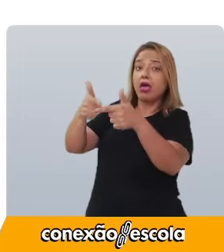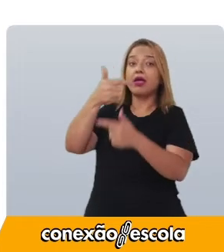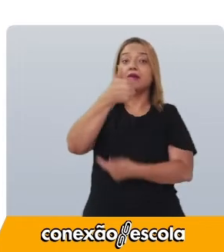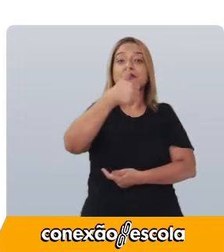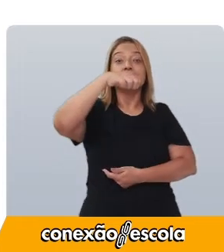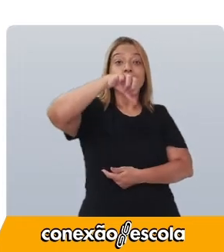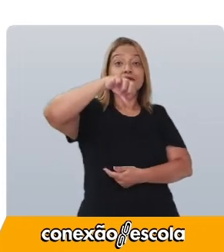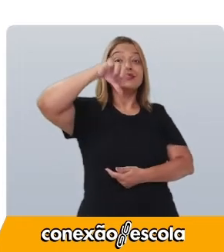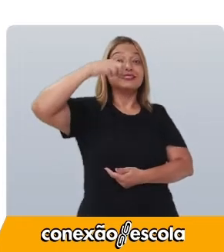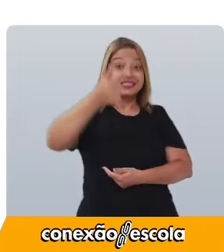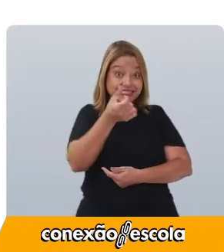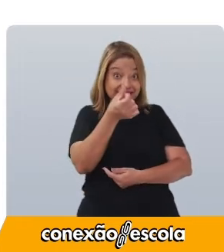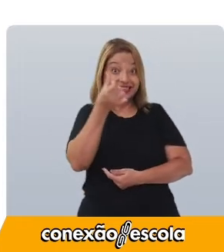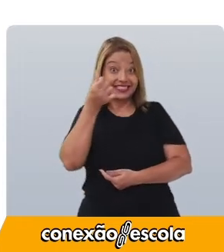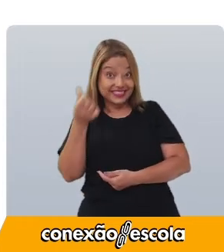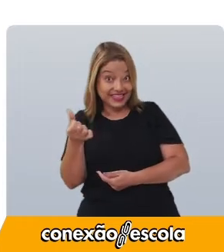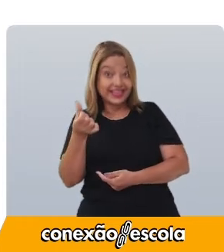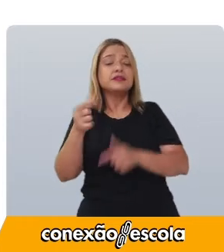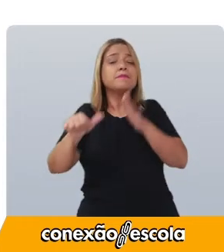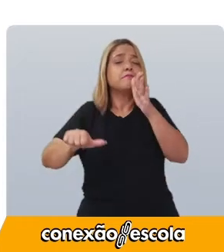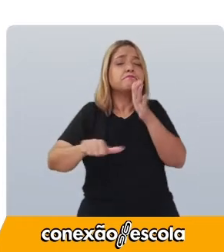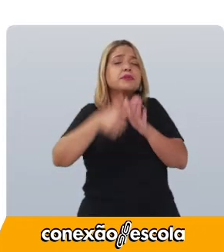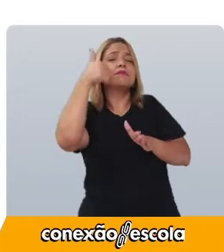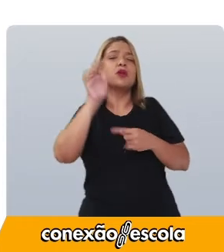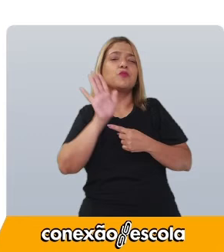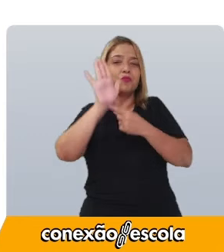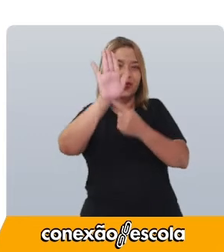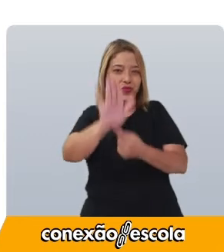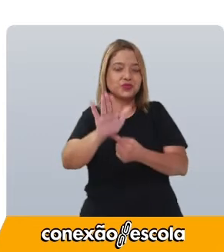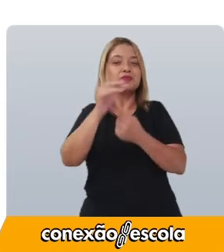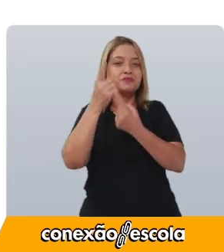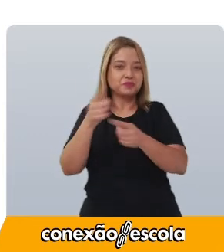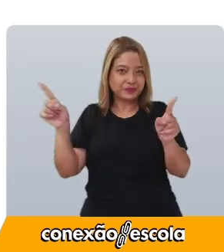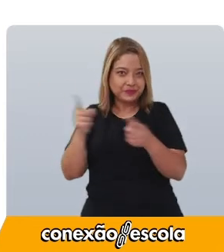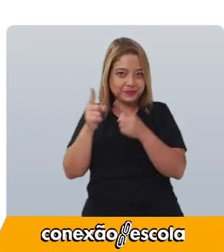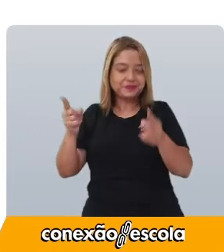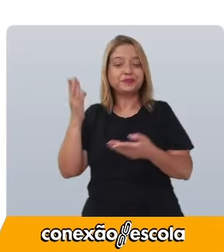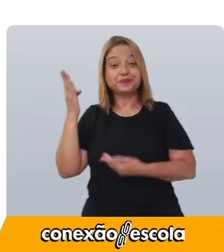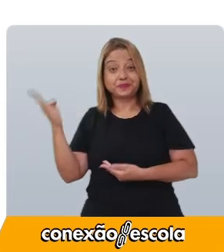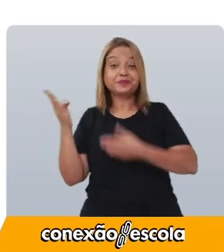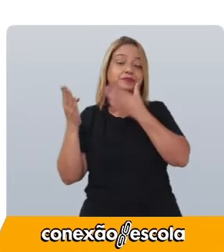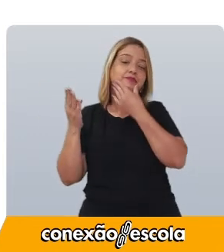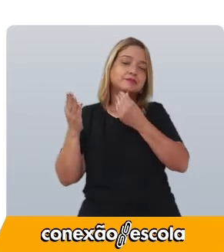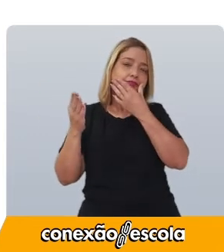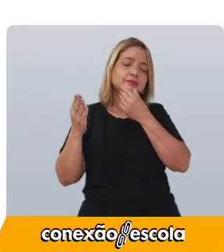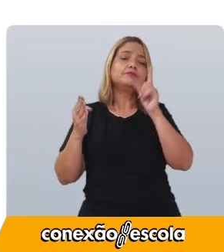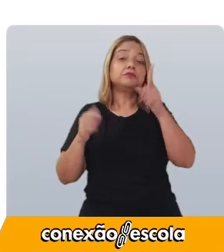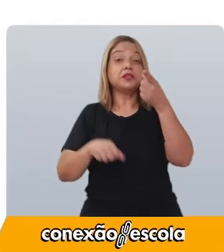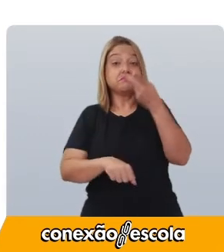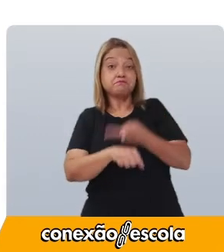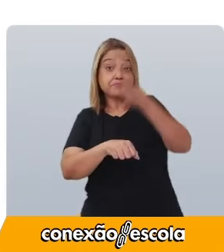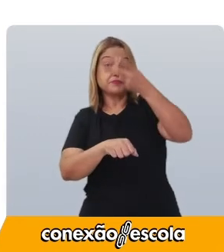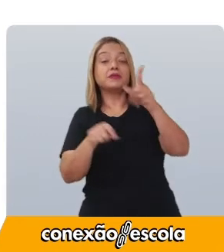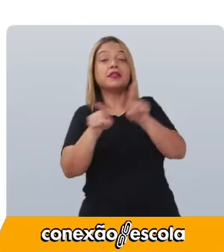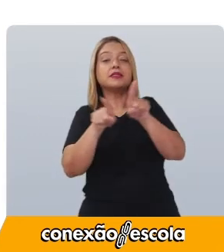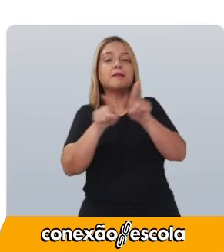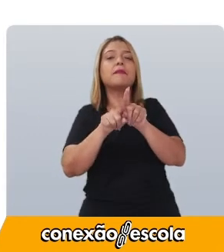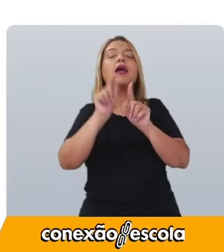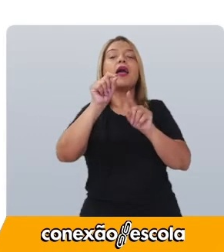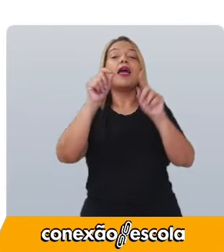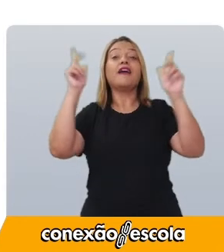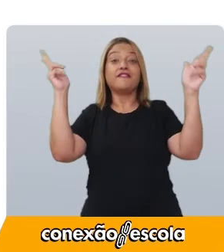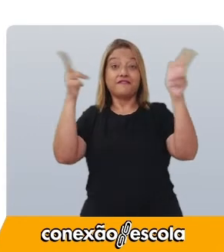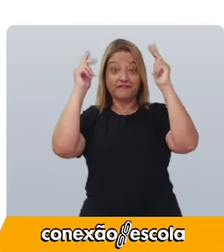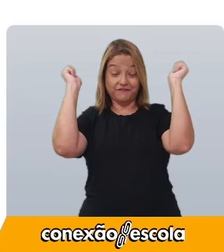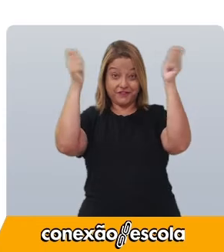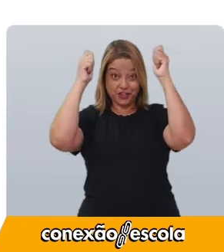1966, quando lançou seu primeiro álbum, Chico Buarque de Holanda, e venceu o Festival de Música